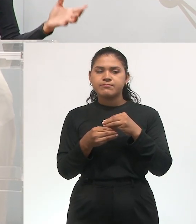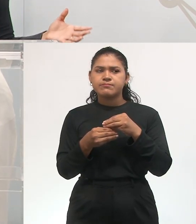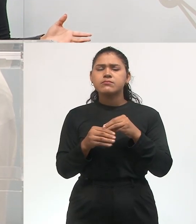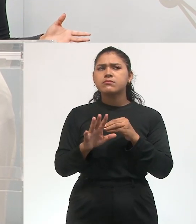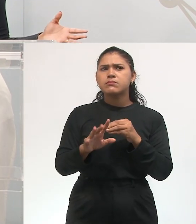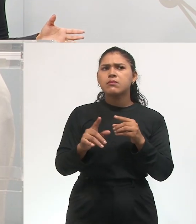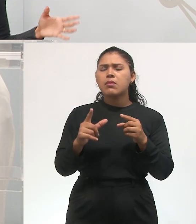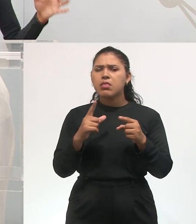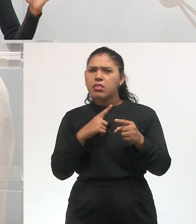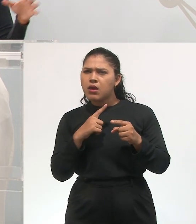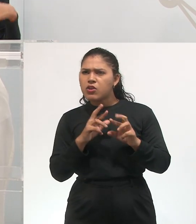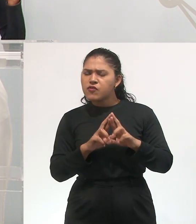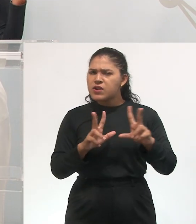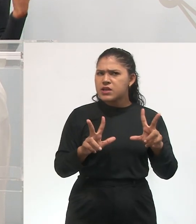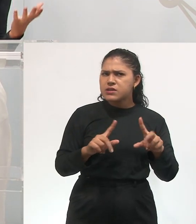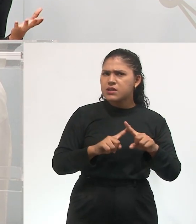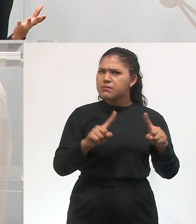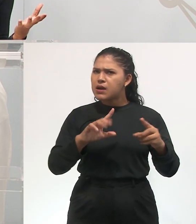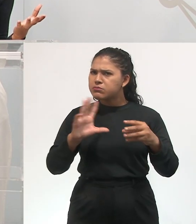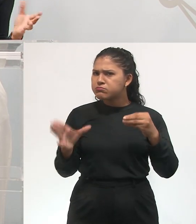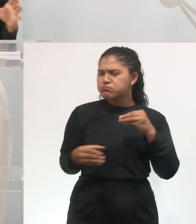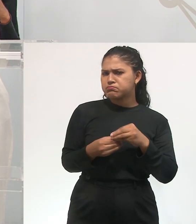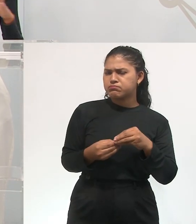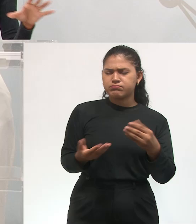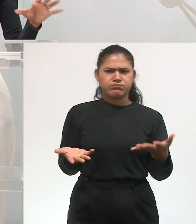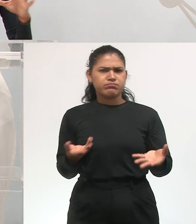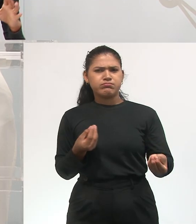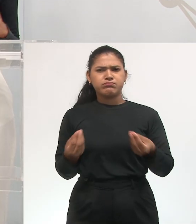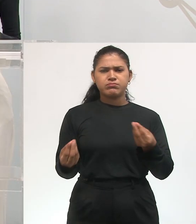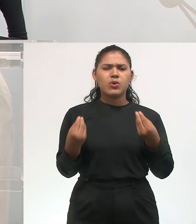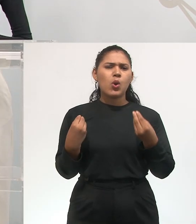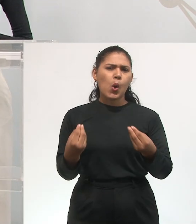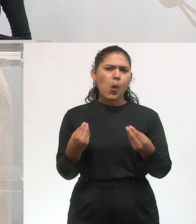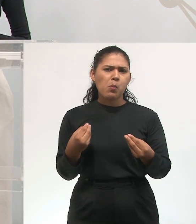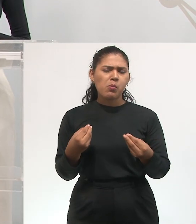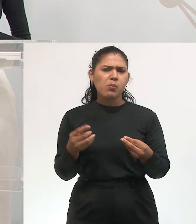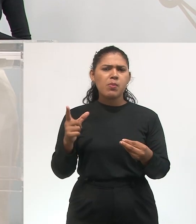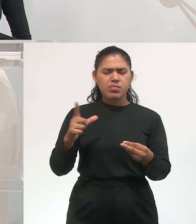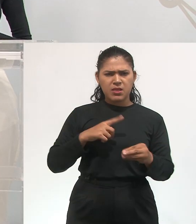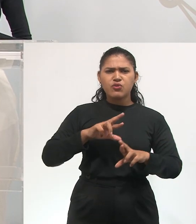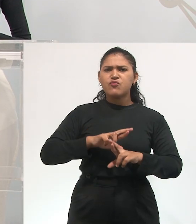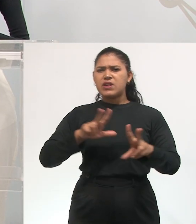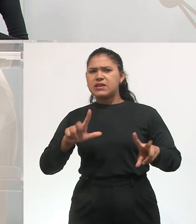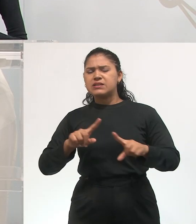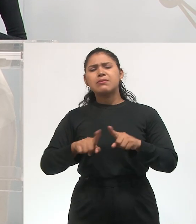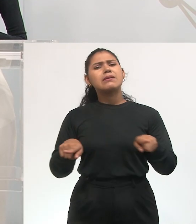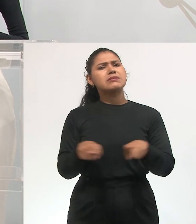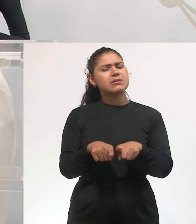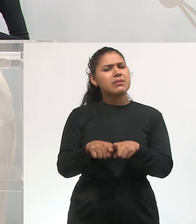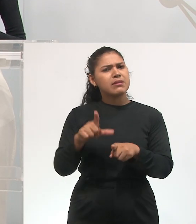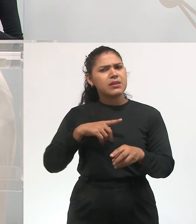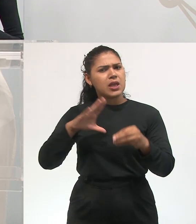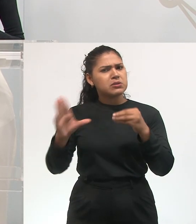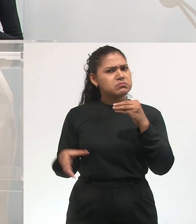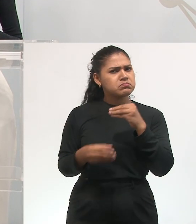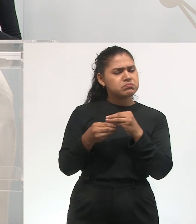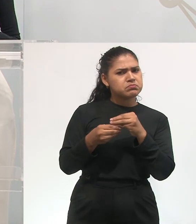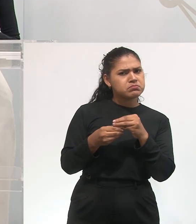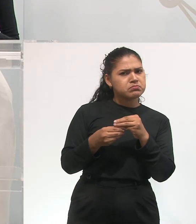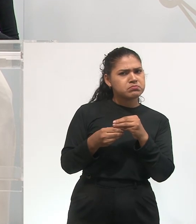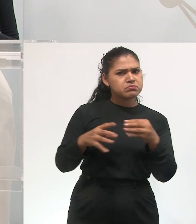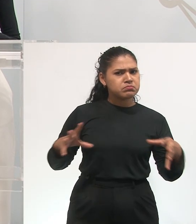são antagônicas ou são complementares, professor? Explica esse negócio aí. E ele vai dizer que eles